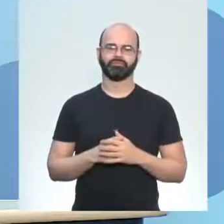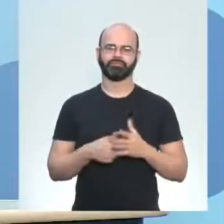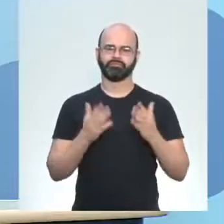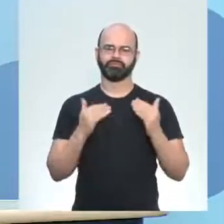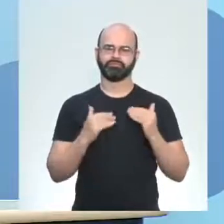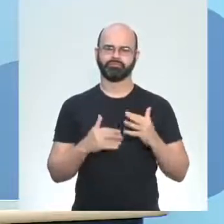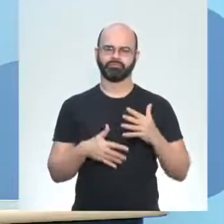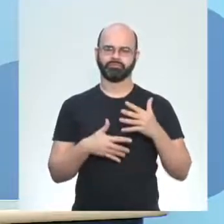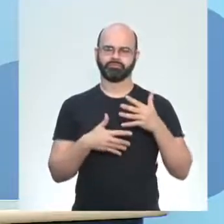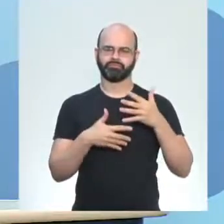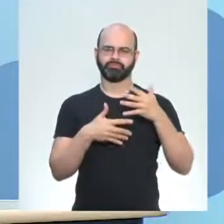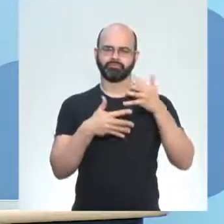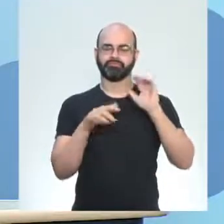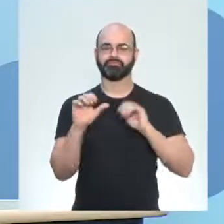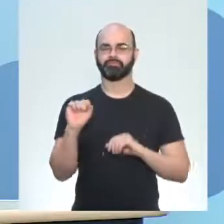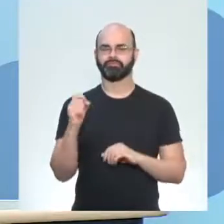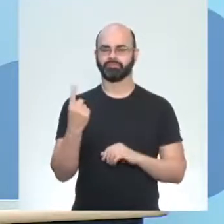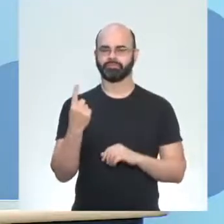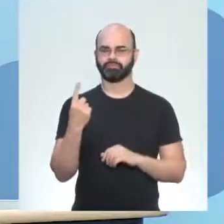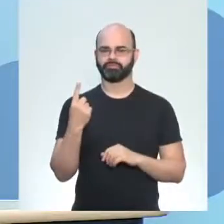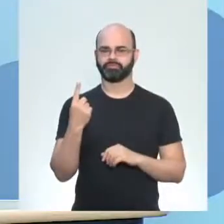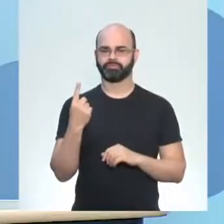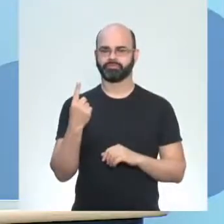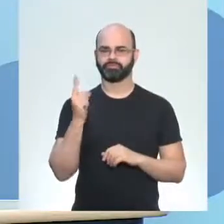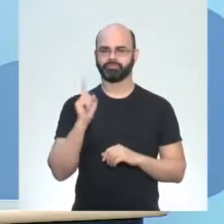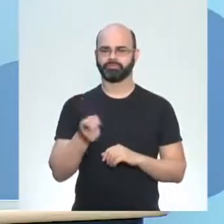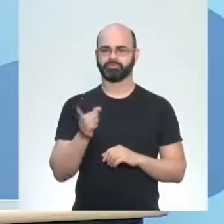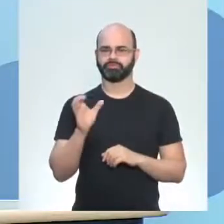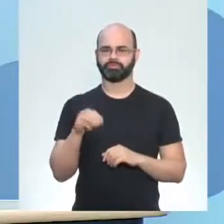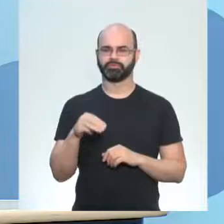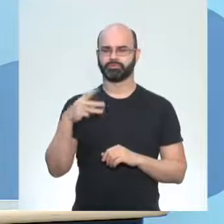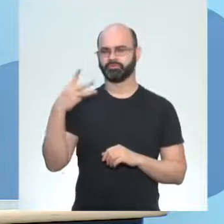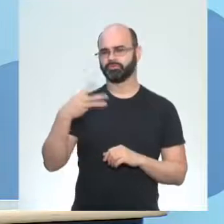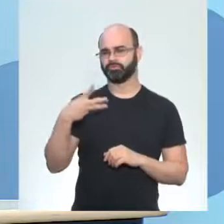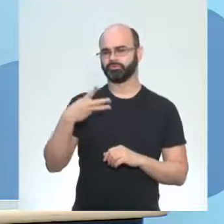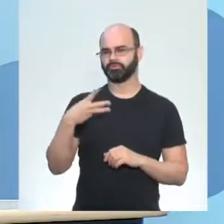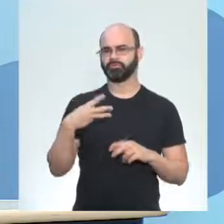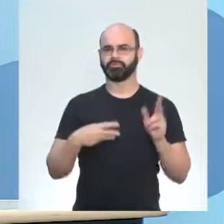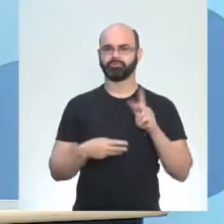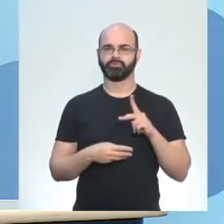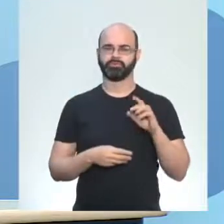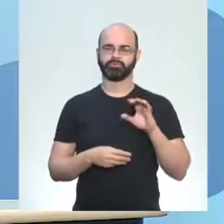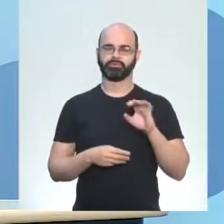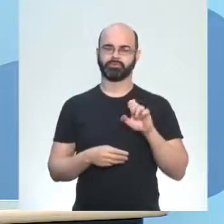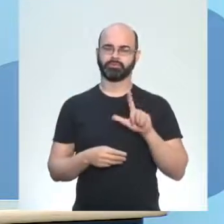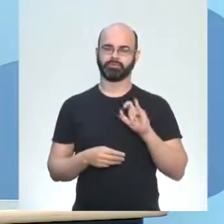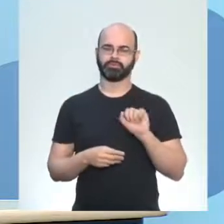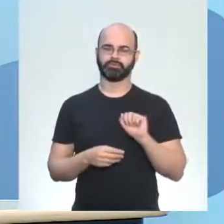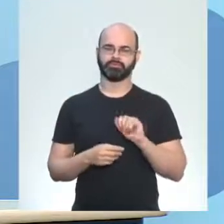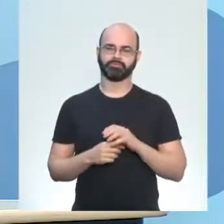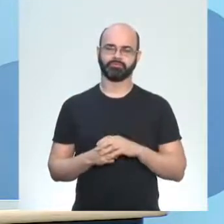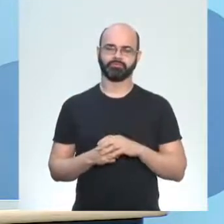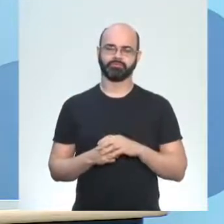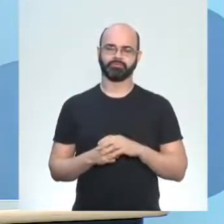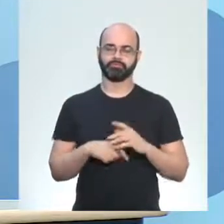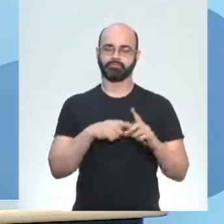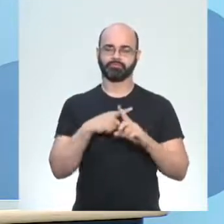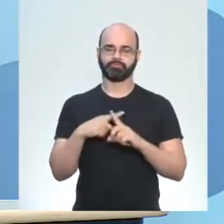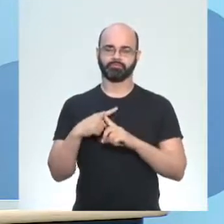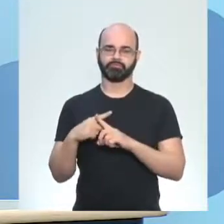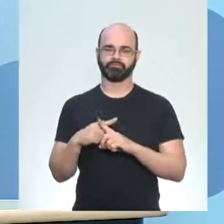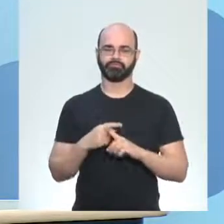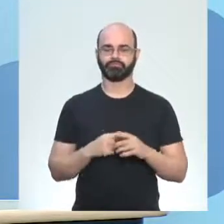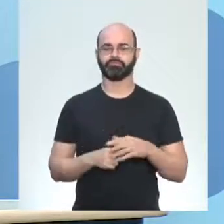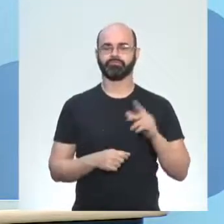aqui, ó. 81 mil centímetros cúbicos. Professora Célia aqui colocando, multiplicando, né?